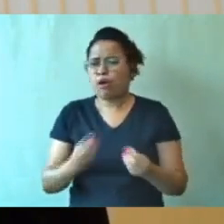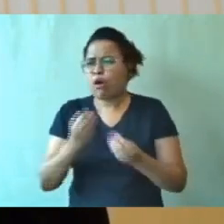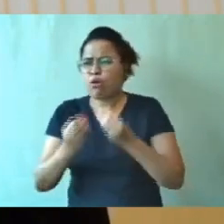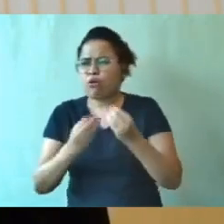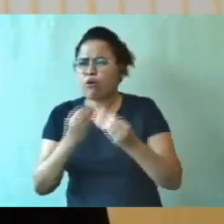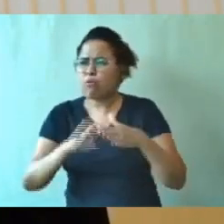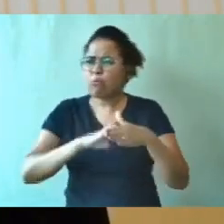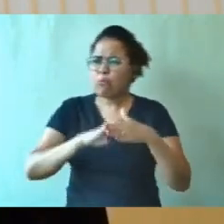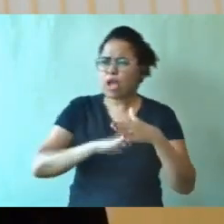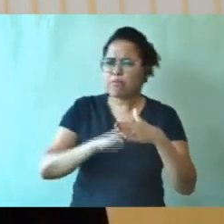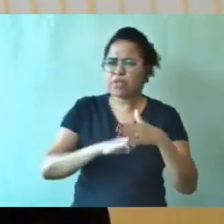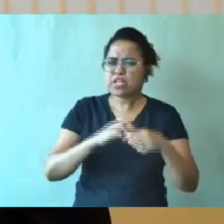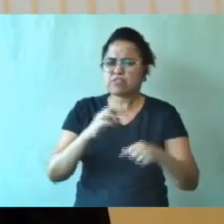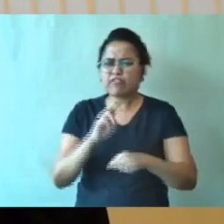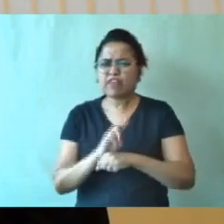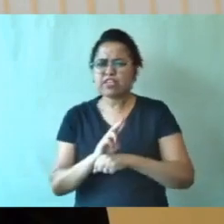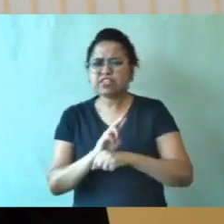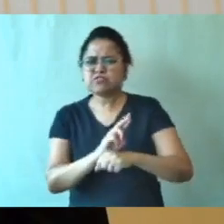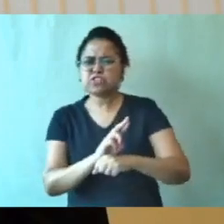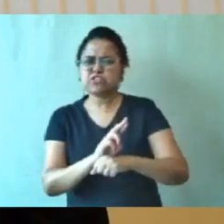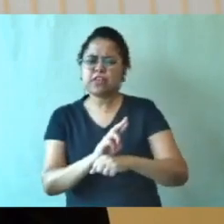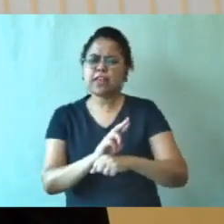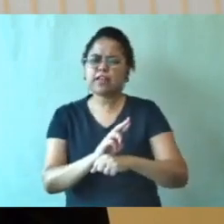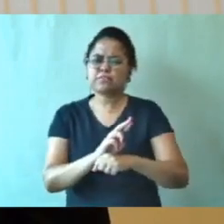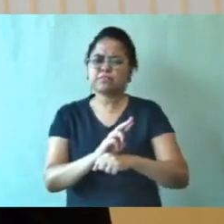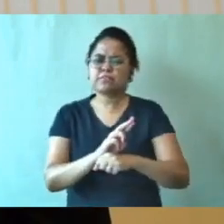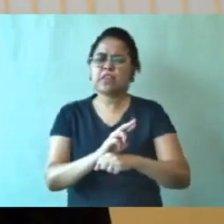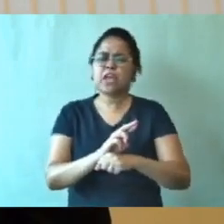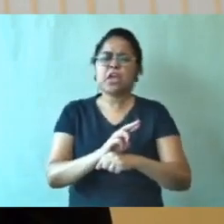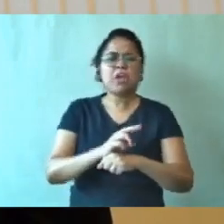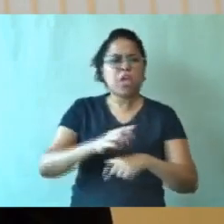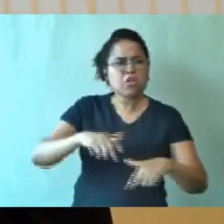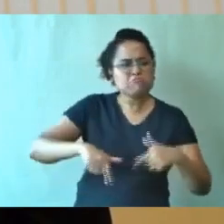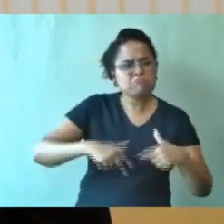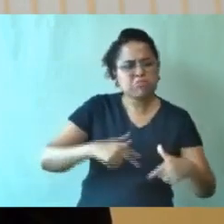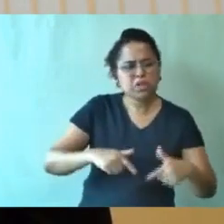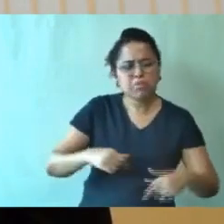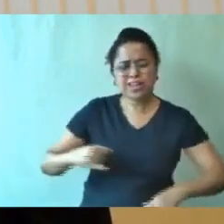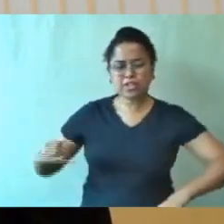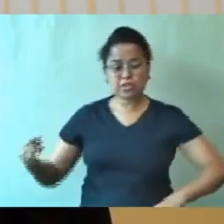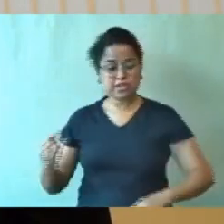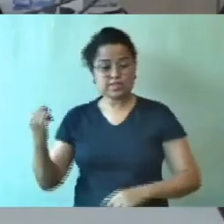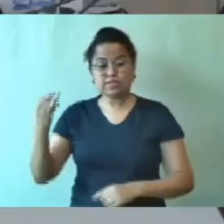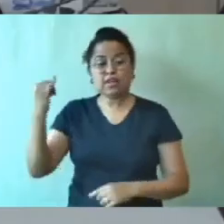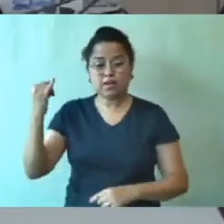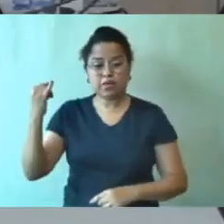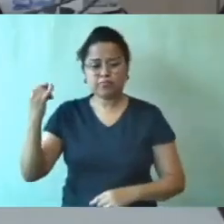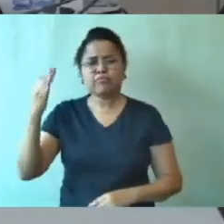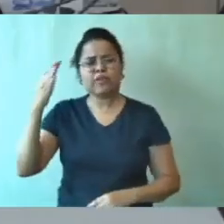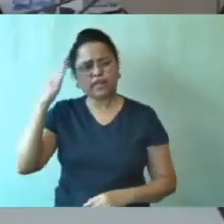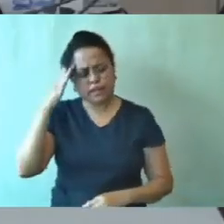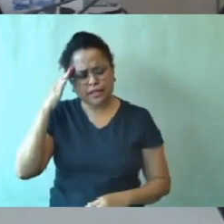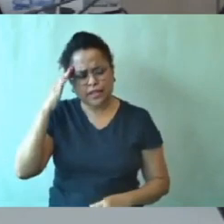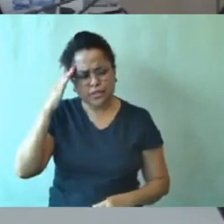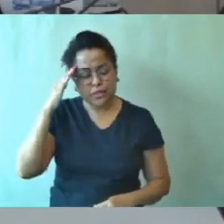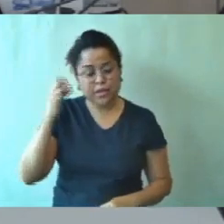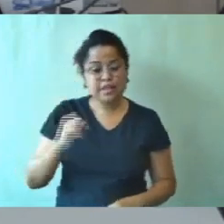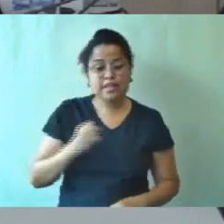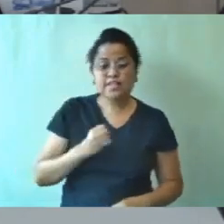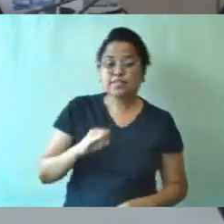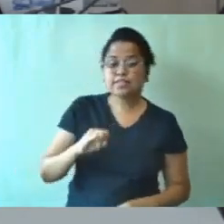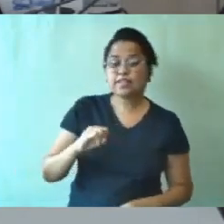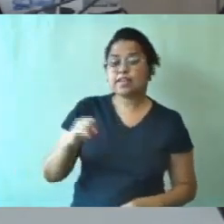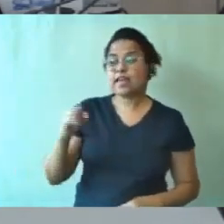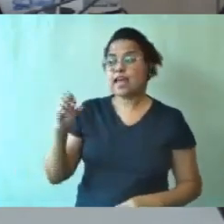11 meses? Não tem jeito. É um serviço essencial. Então, entendo, mas, por exemplo, se a SM é